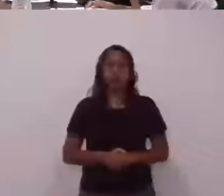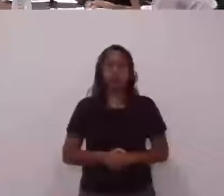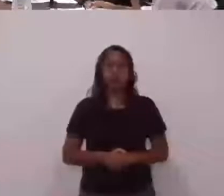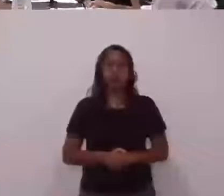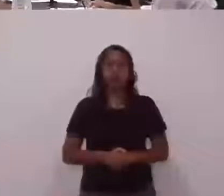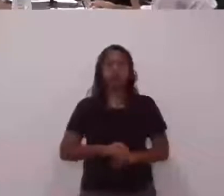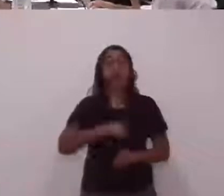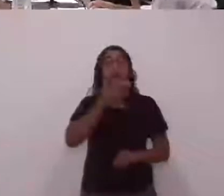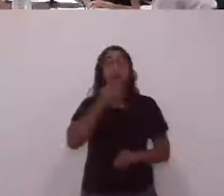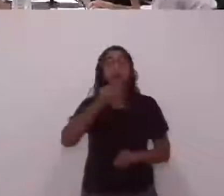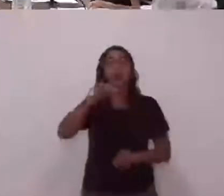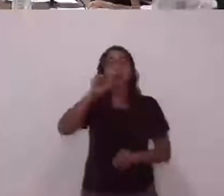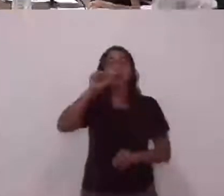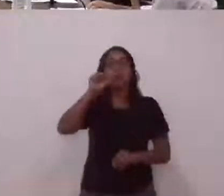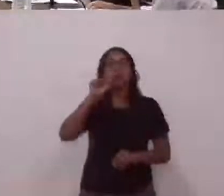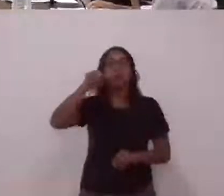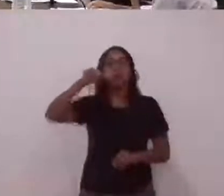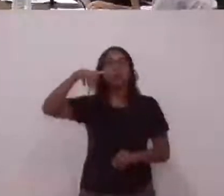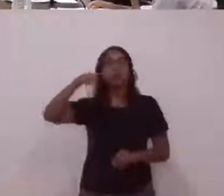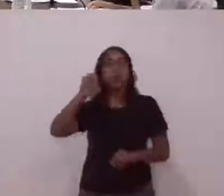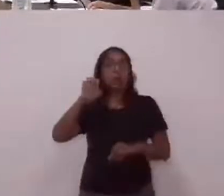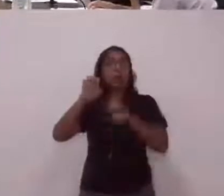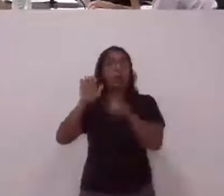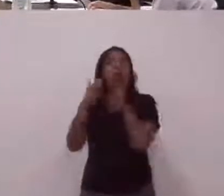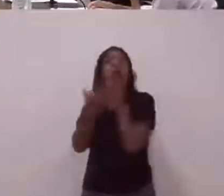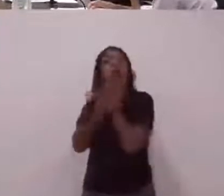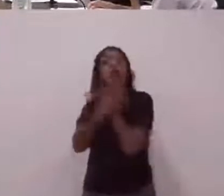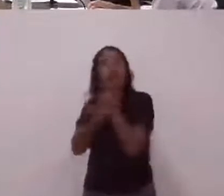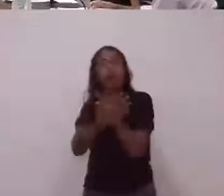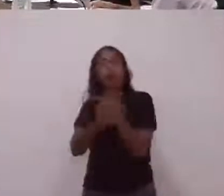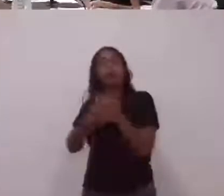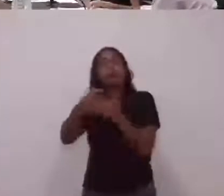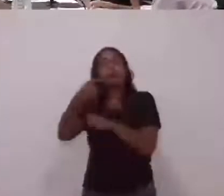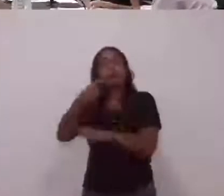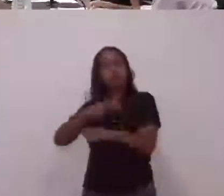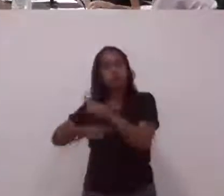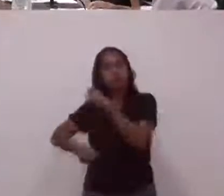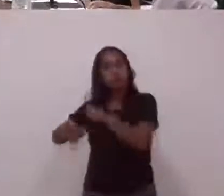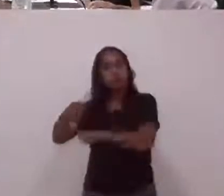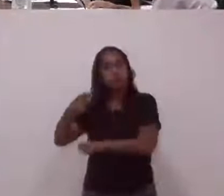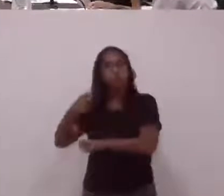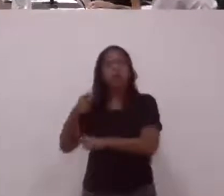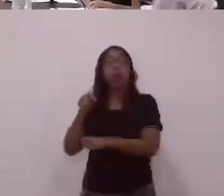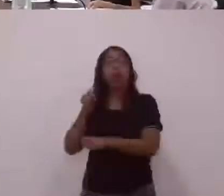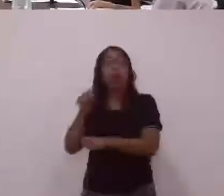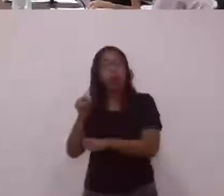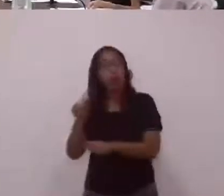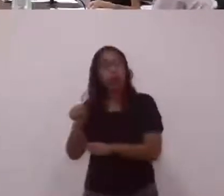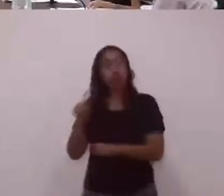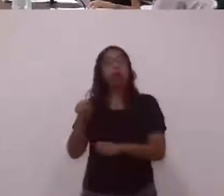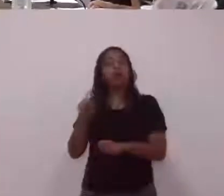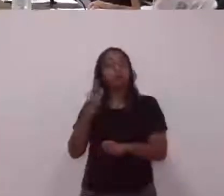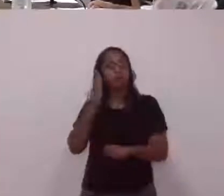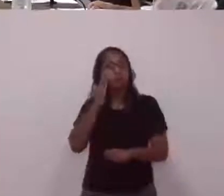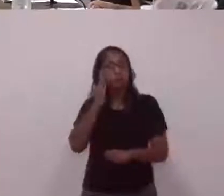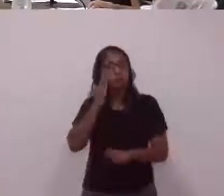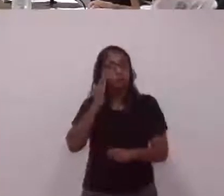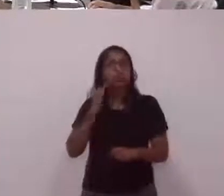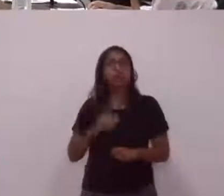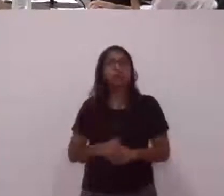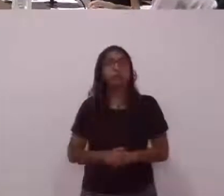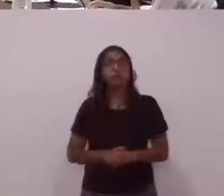Jaime e Antônio praticaram ato de improbidade doloso ao gastarem recursos